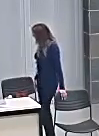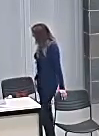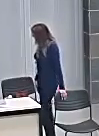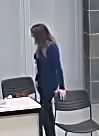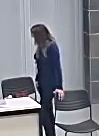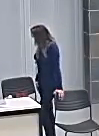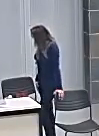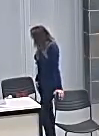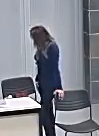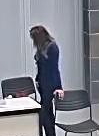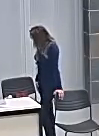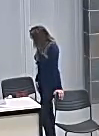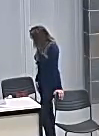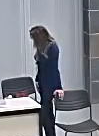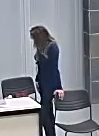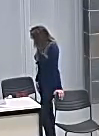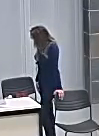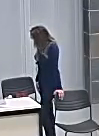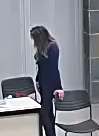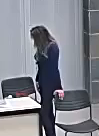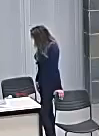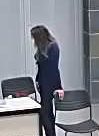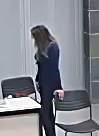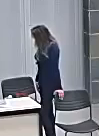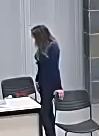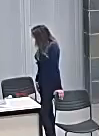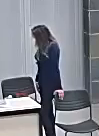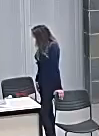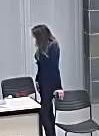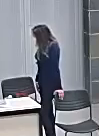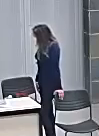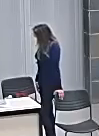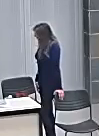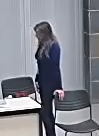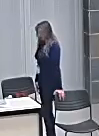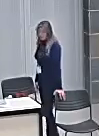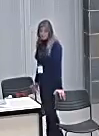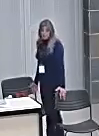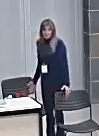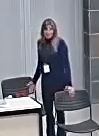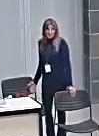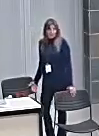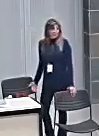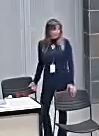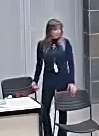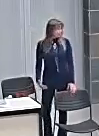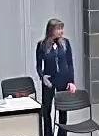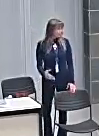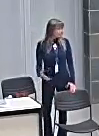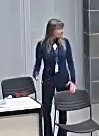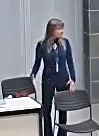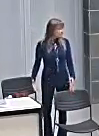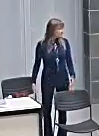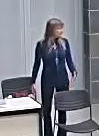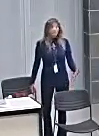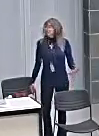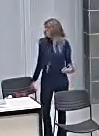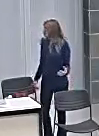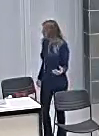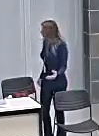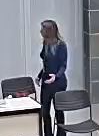calçadas né Quantas vezes a gente teve que dar a volta Já presenciei o Franco groia tendo que usar essa cadeira de transbordo né